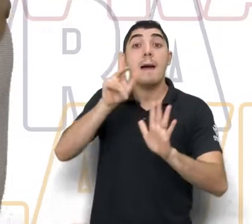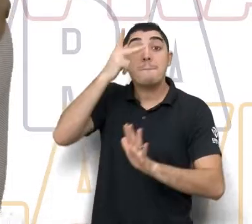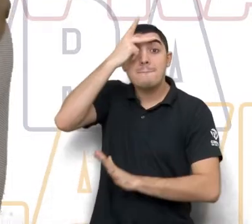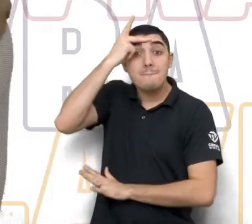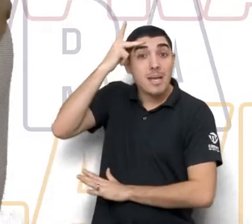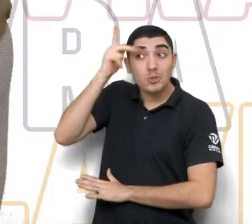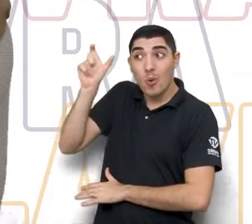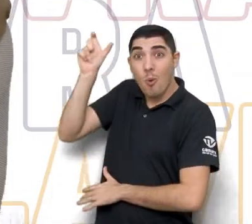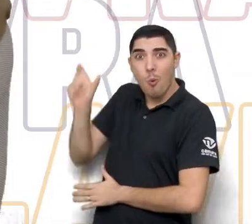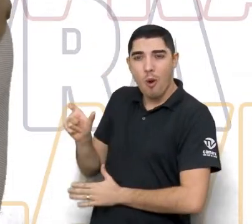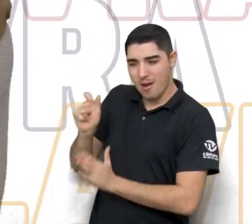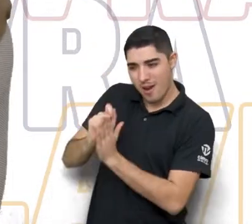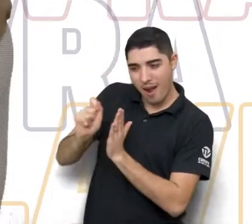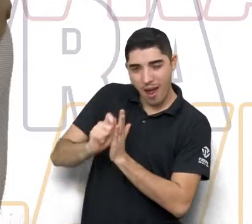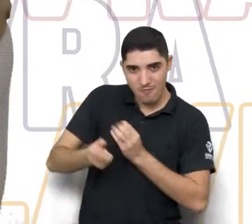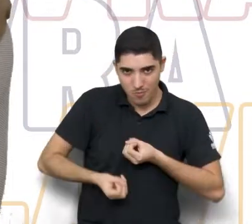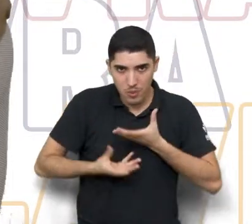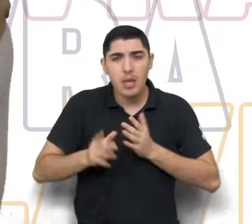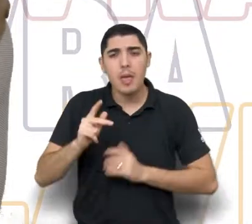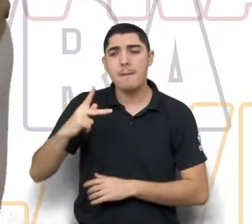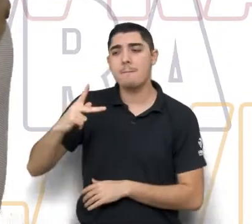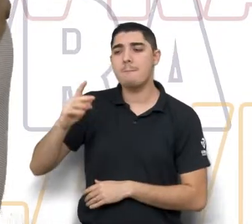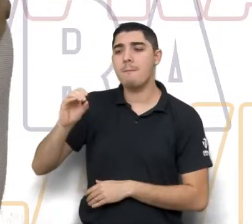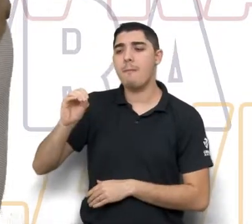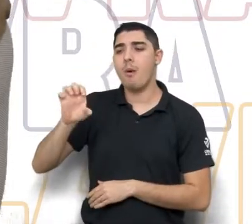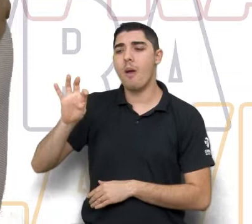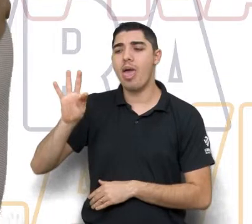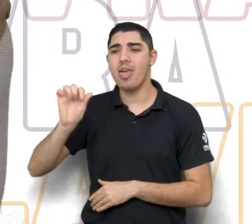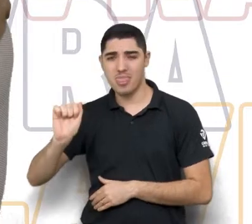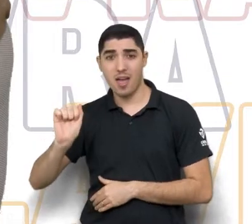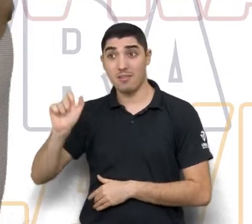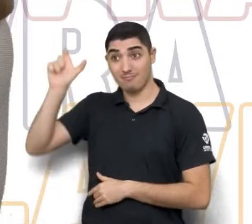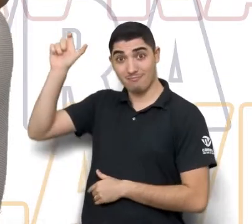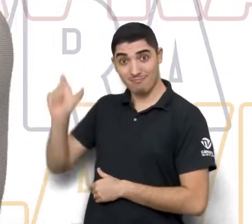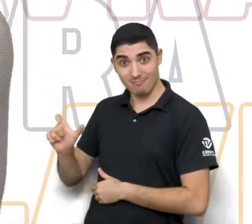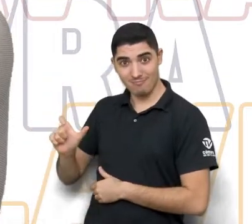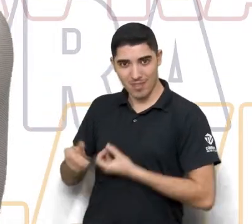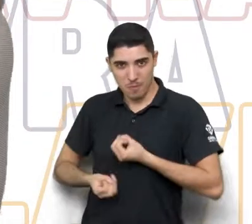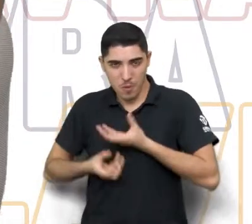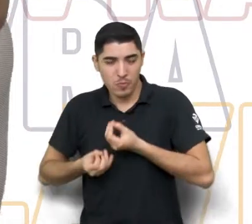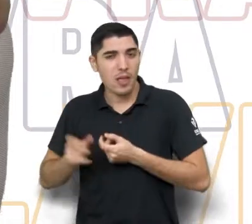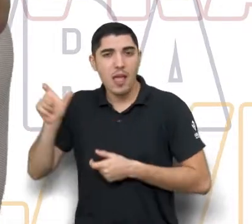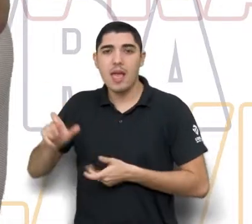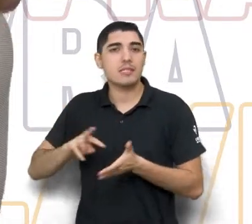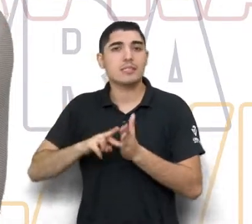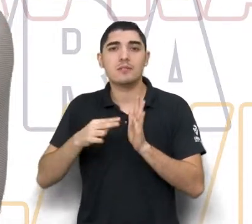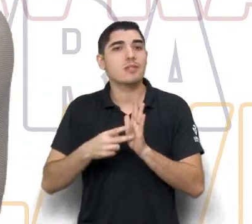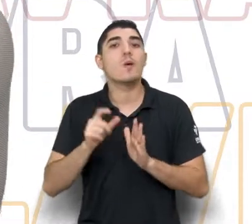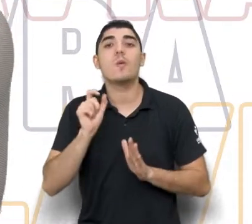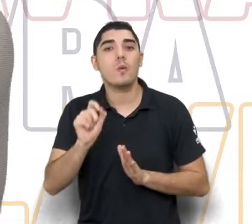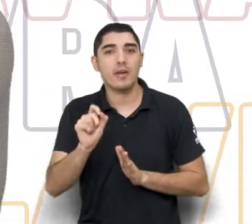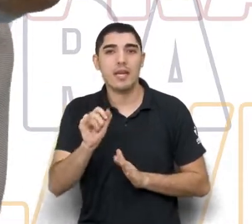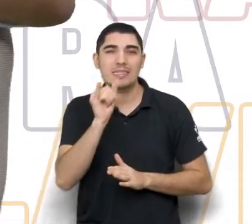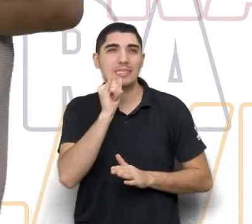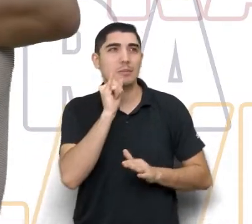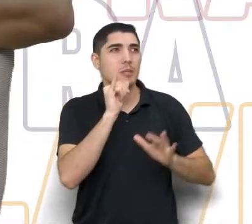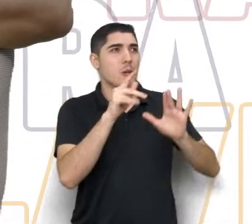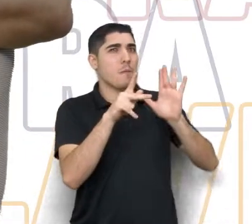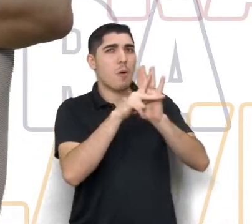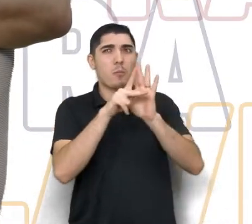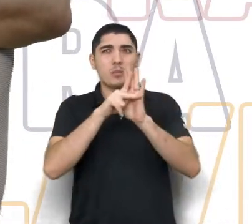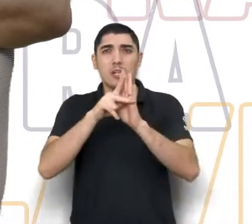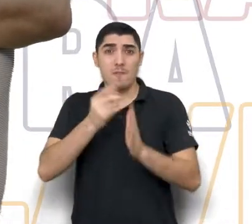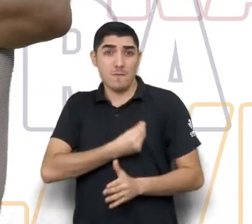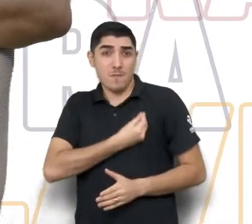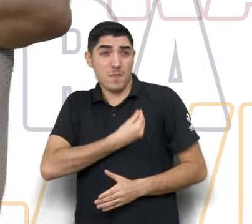primeiro, quem é o poeta, né? O poeta é um intérprete da multiforme floração